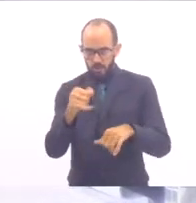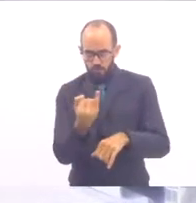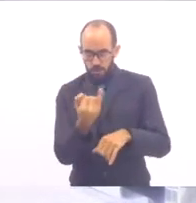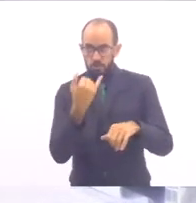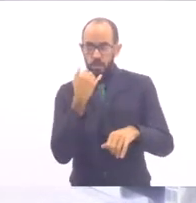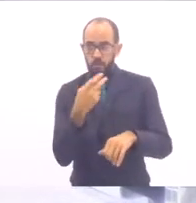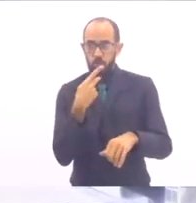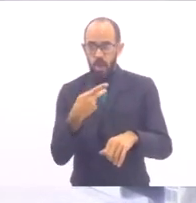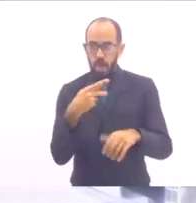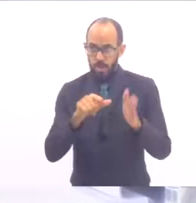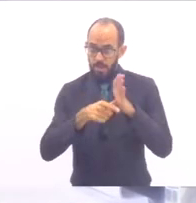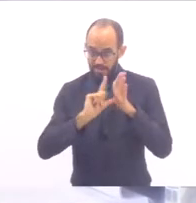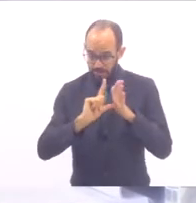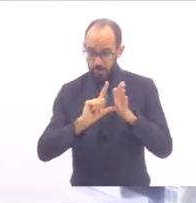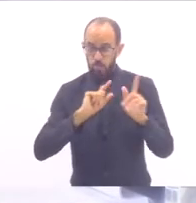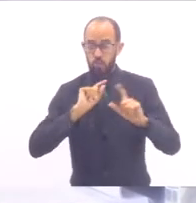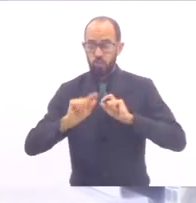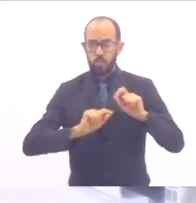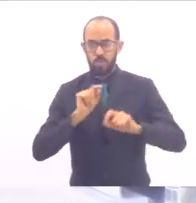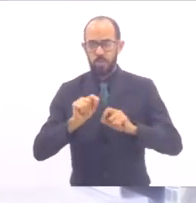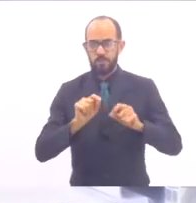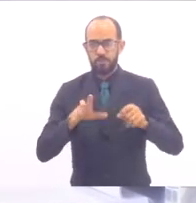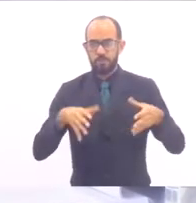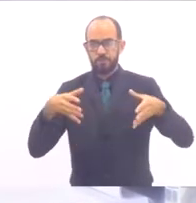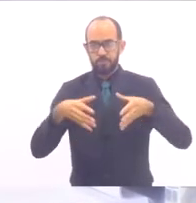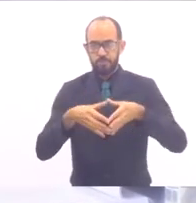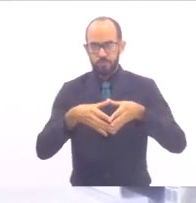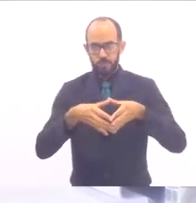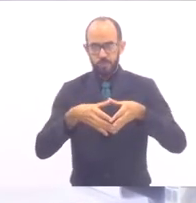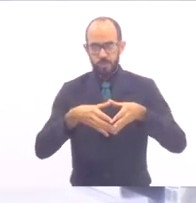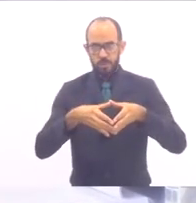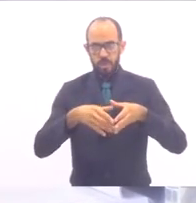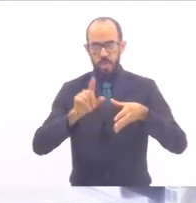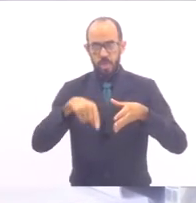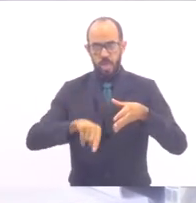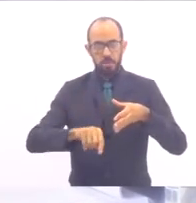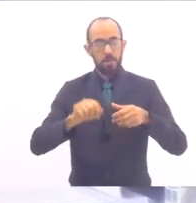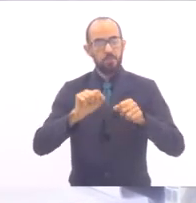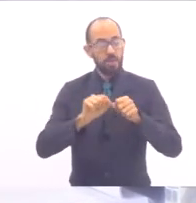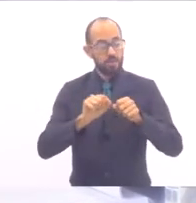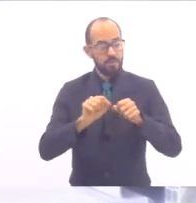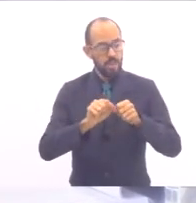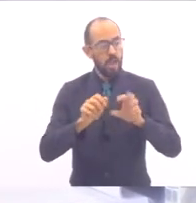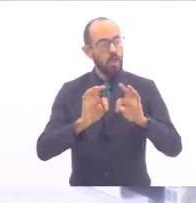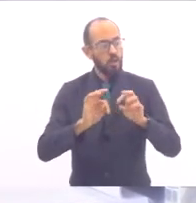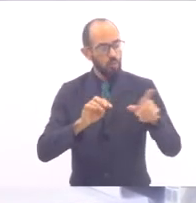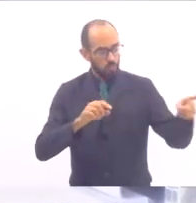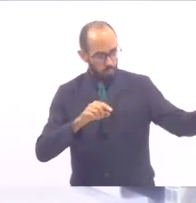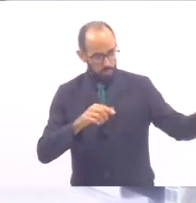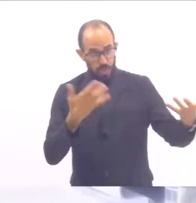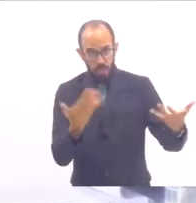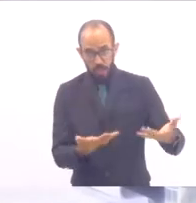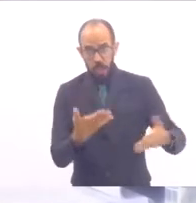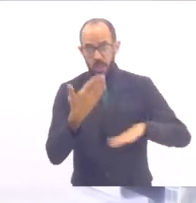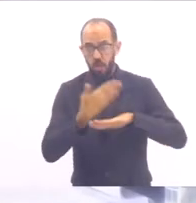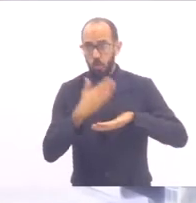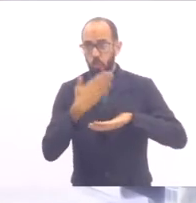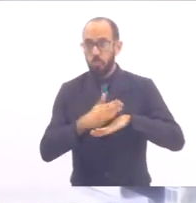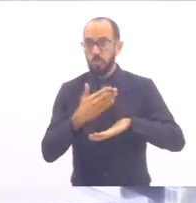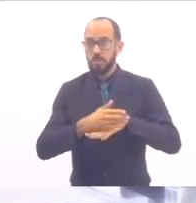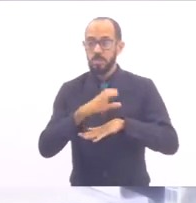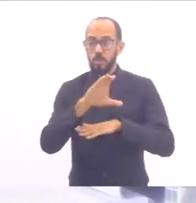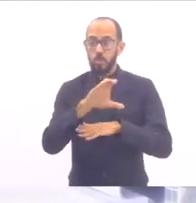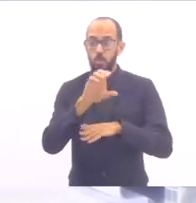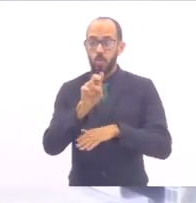seguinte. Essa comissão é do Cumpres, exatamente para isso que você está querendo, que é o cumprimento da lei. Vocês acabaram de